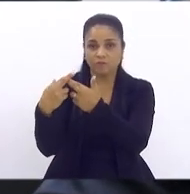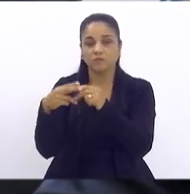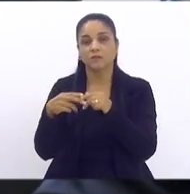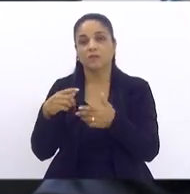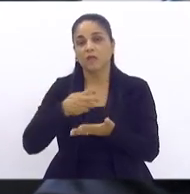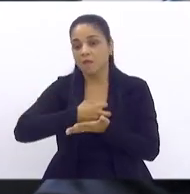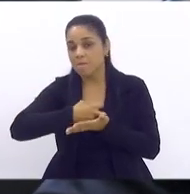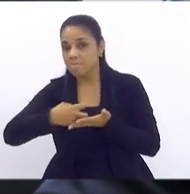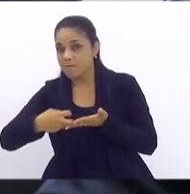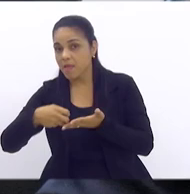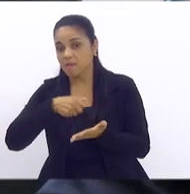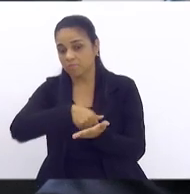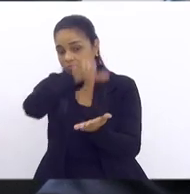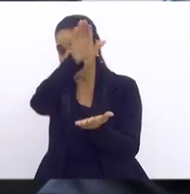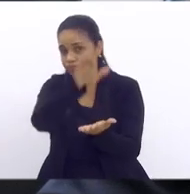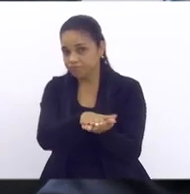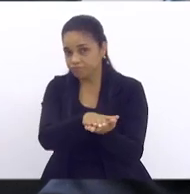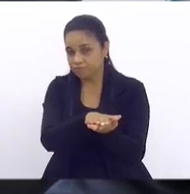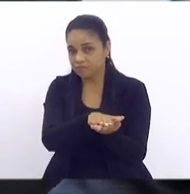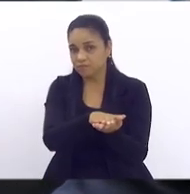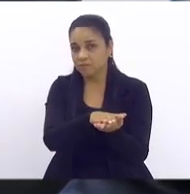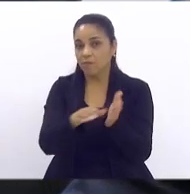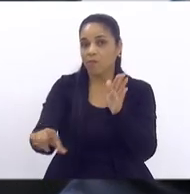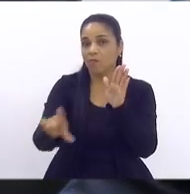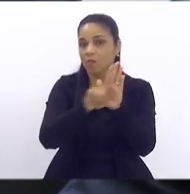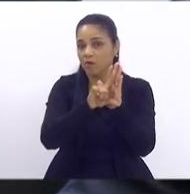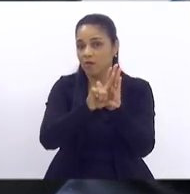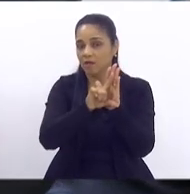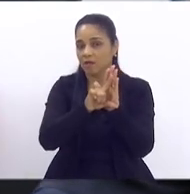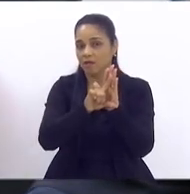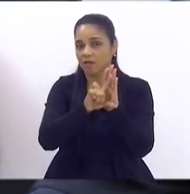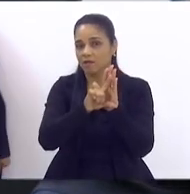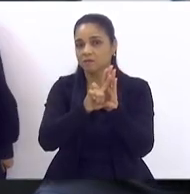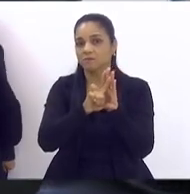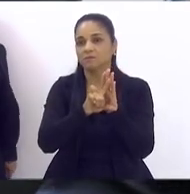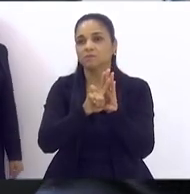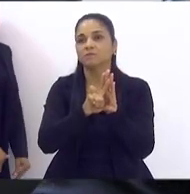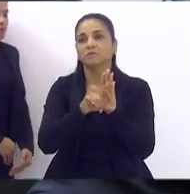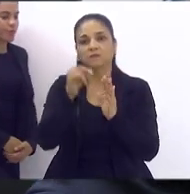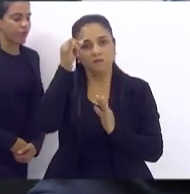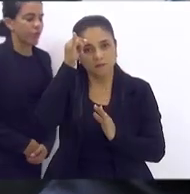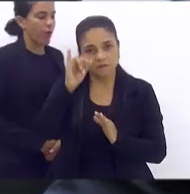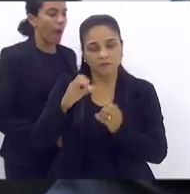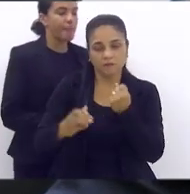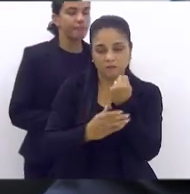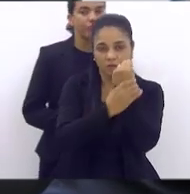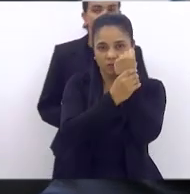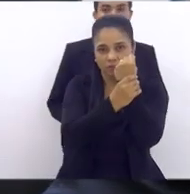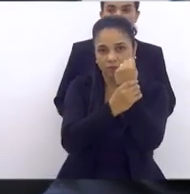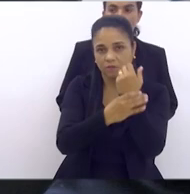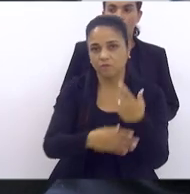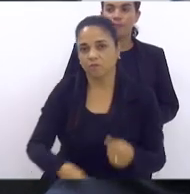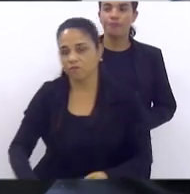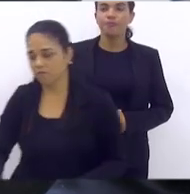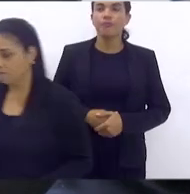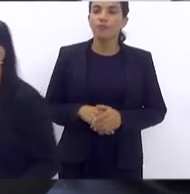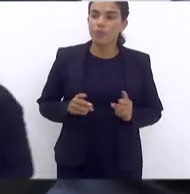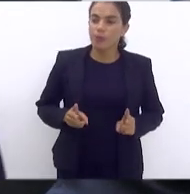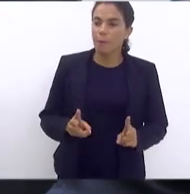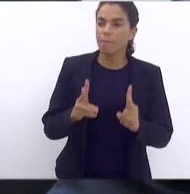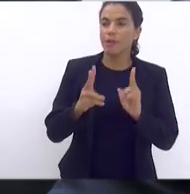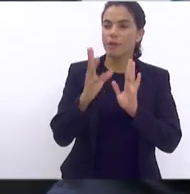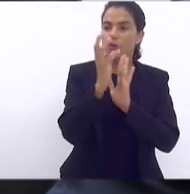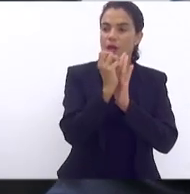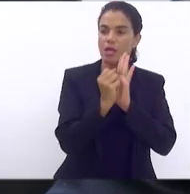penas estabelecidas pela lei. Aí vem, propondo medidas preventivas de segurança das navegações, manter o registro